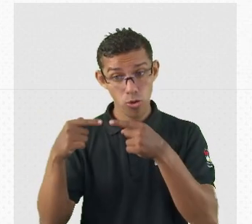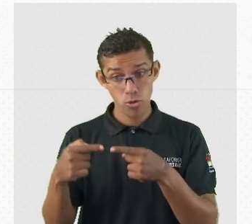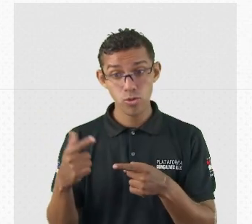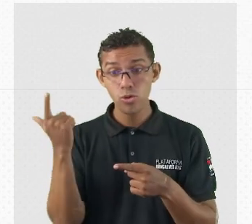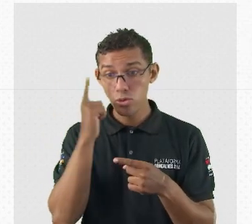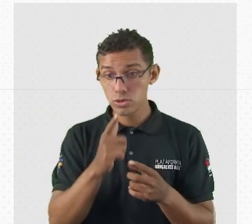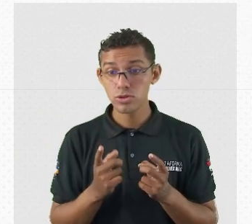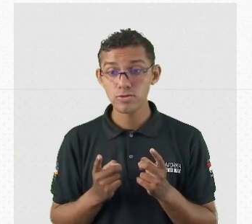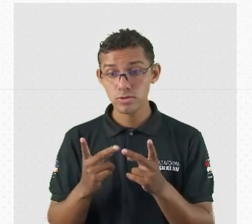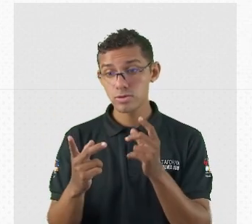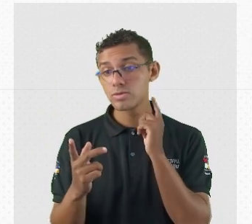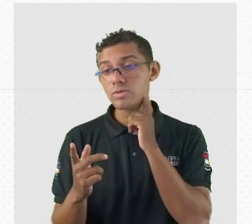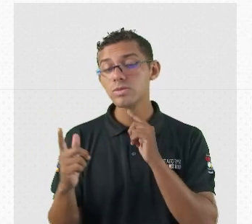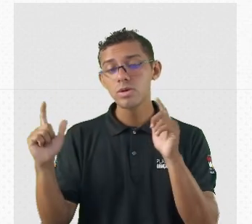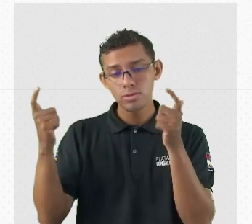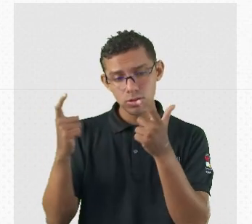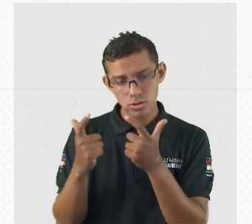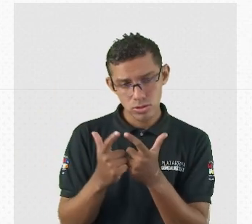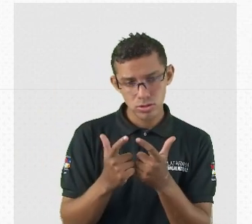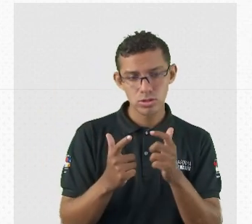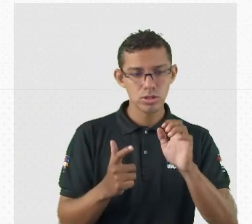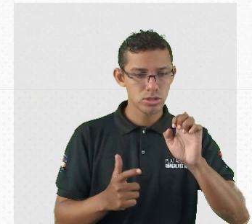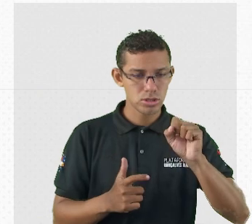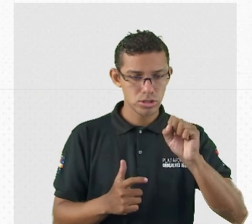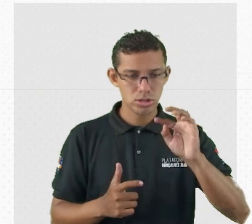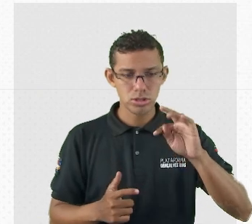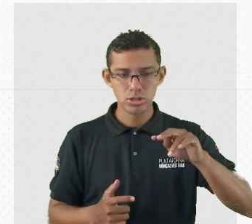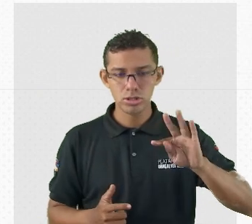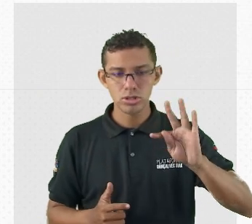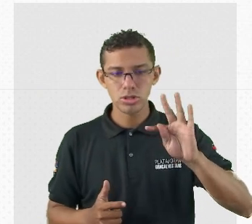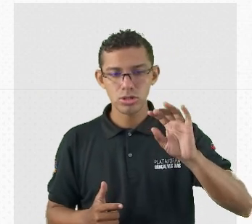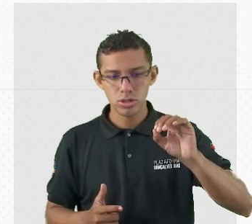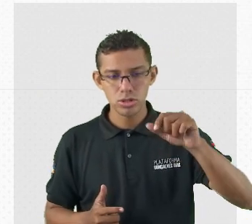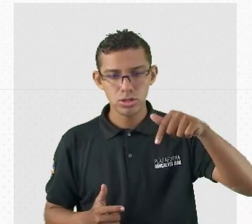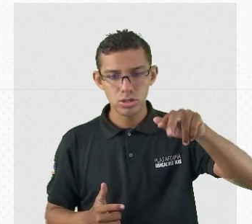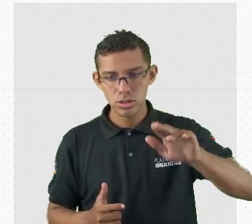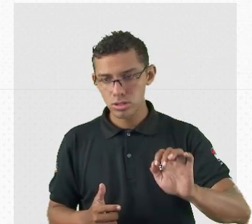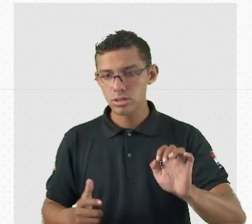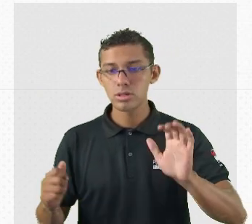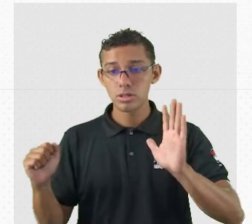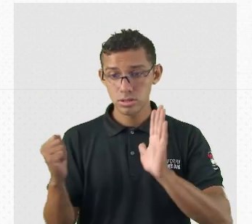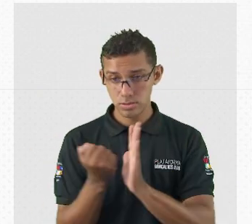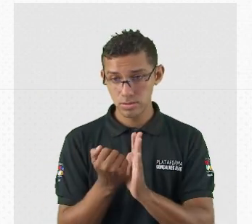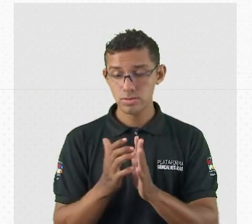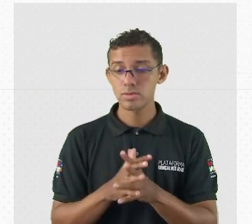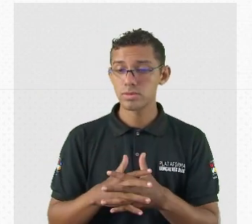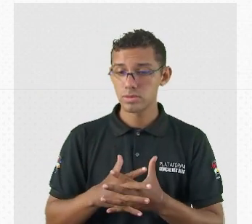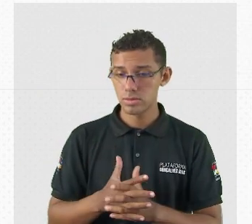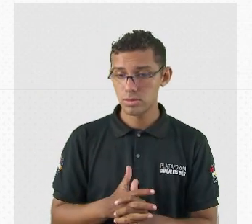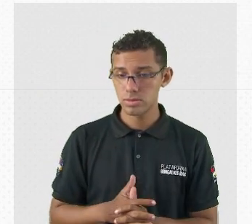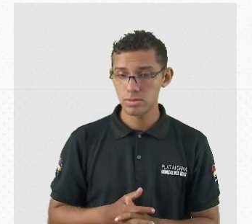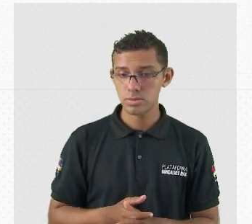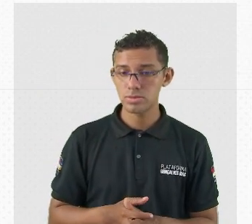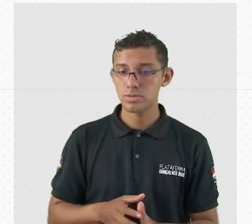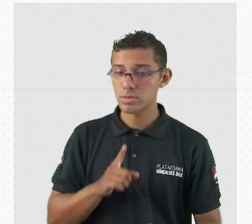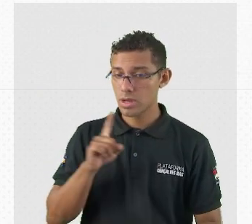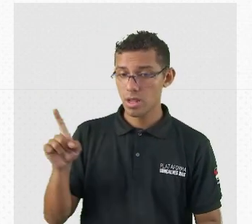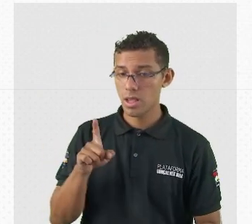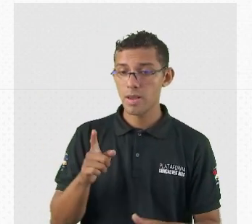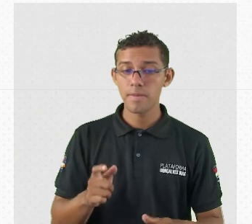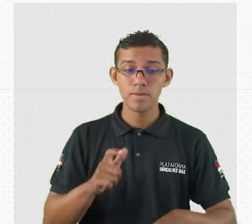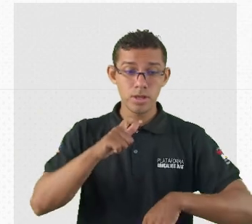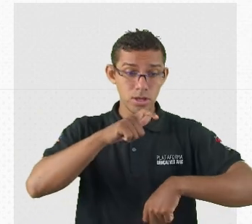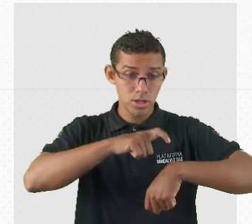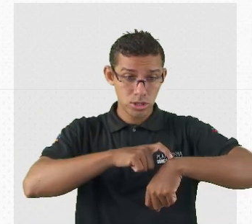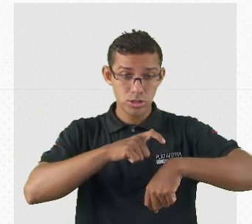vender, minimizando estoques, minimizando prejuízo, tá? Um slogan que marca essa revolução é o just in time,